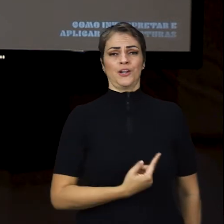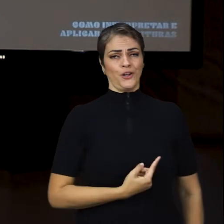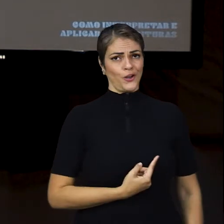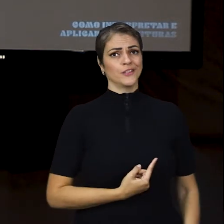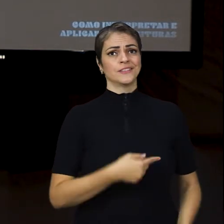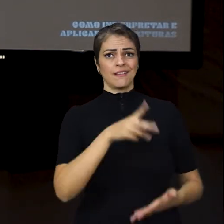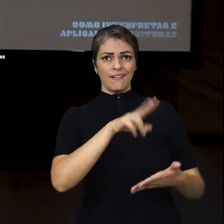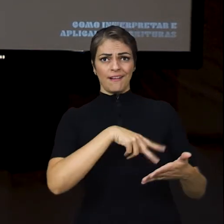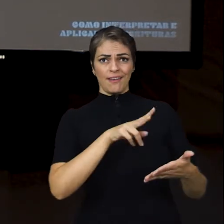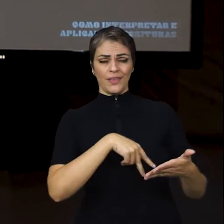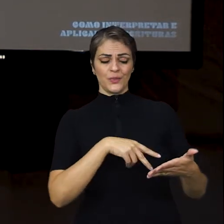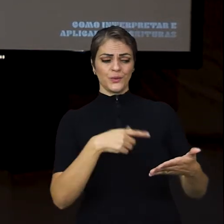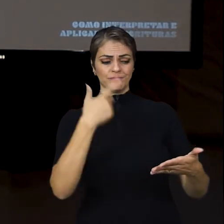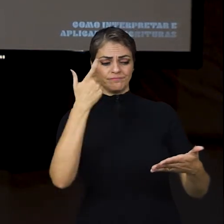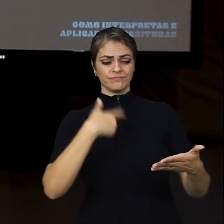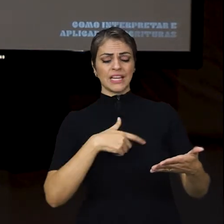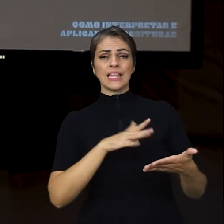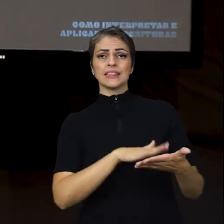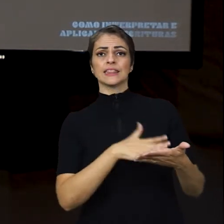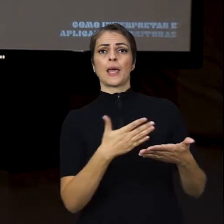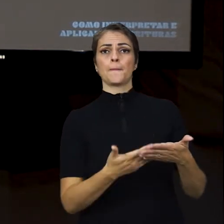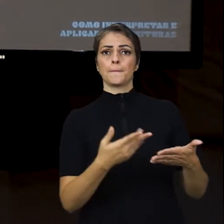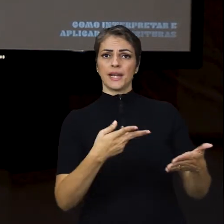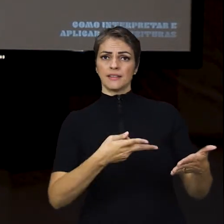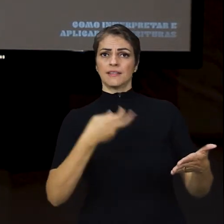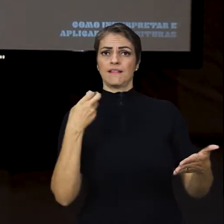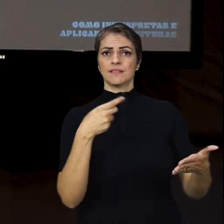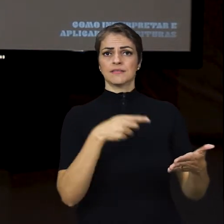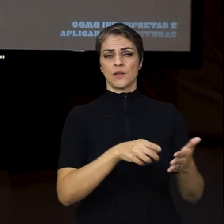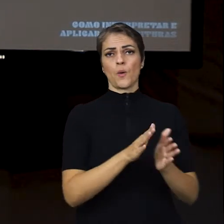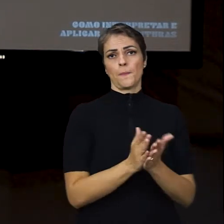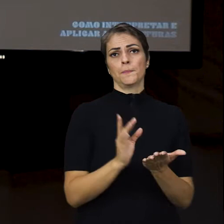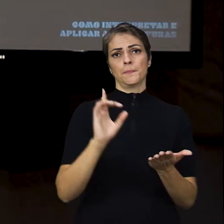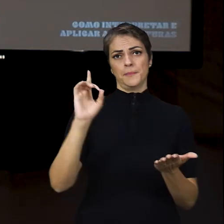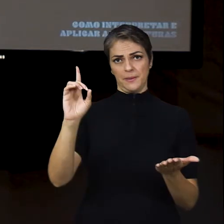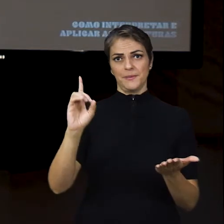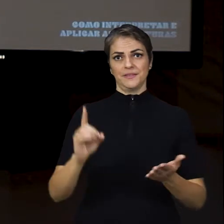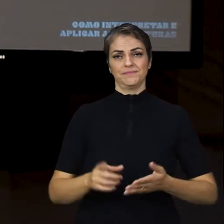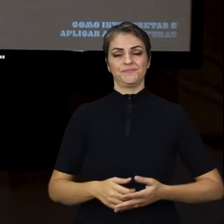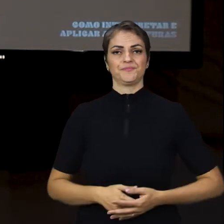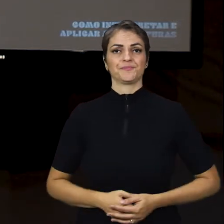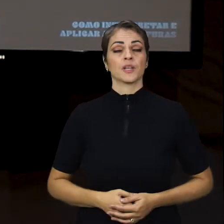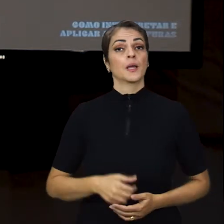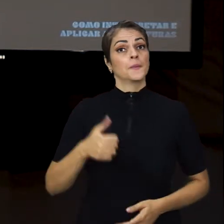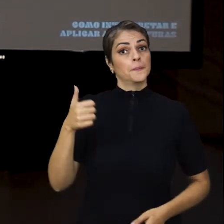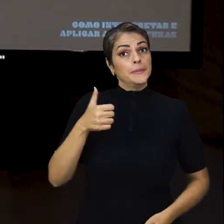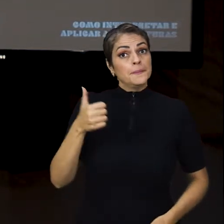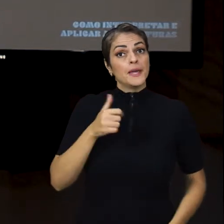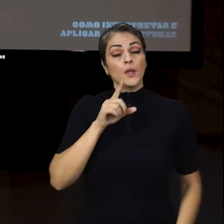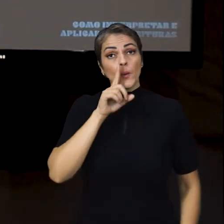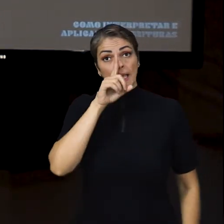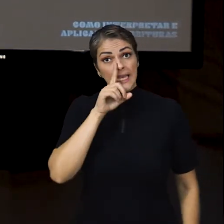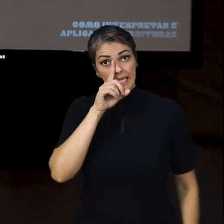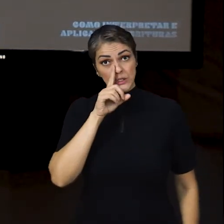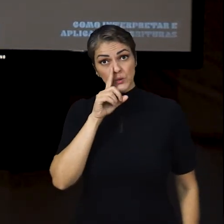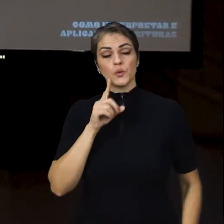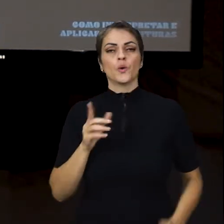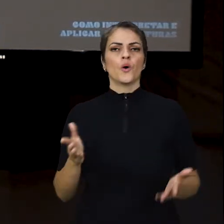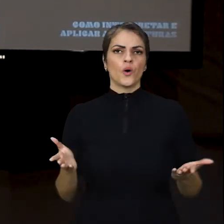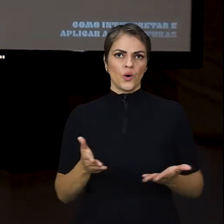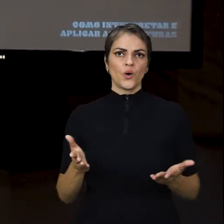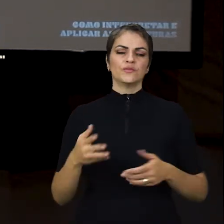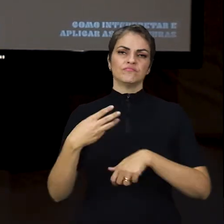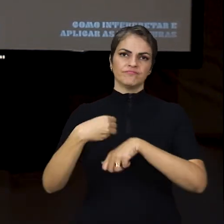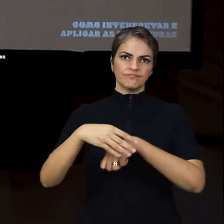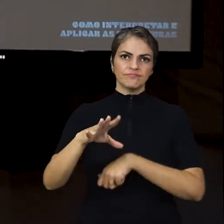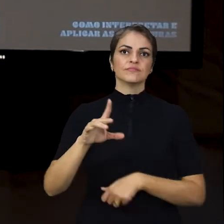intérpretes desse texto que é o texto sagrado, que é o texto bíblico. O primeiro risco que eu quero destacar para você hoje é o